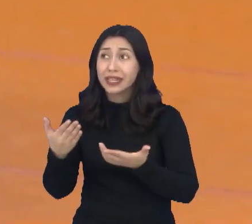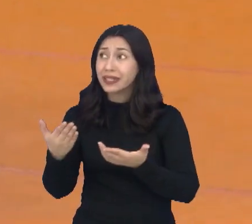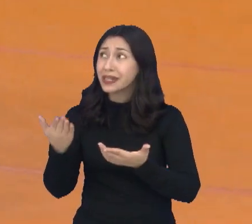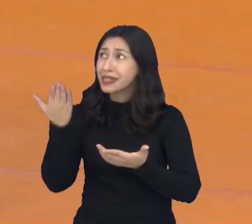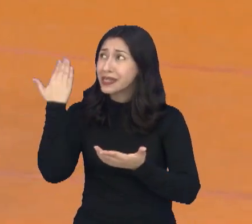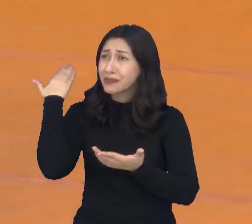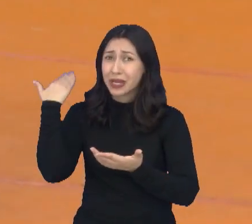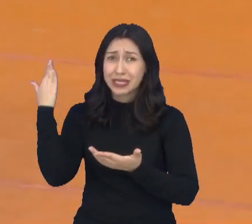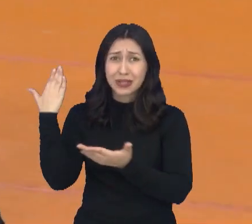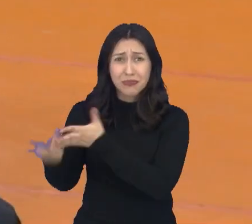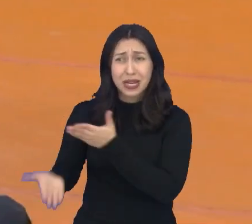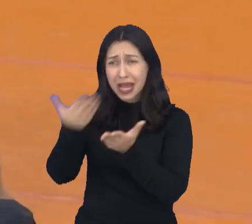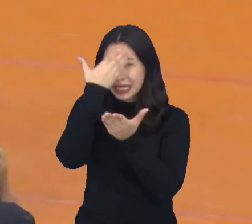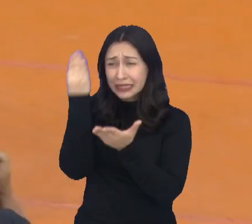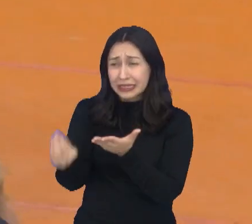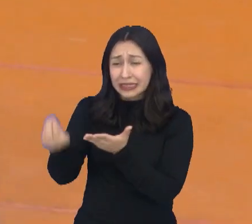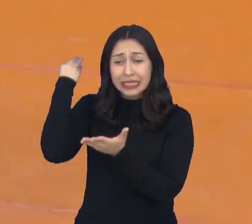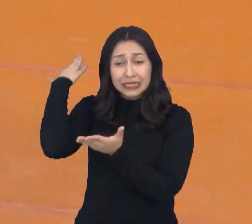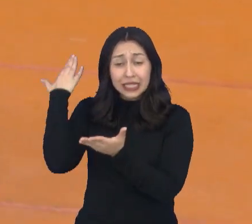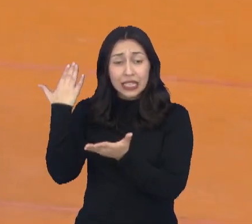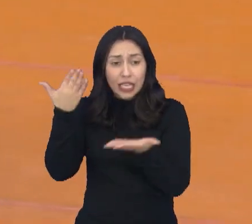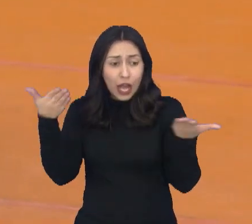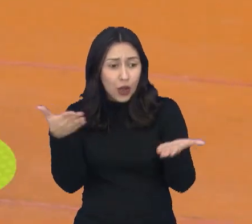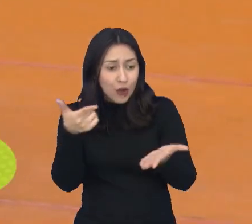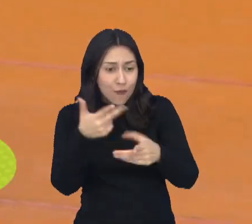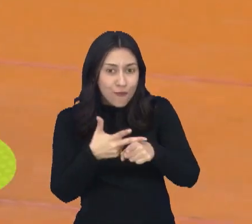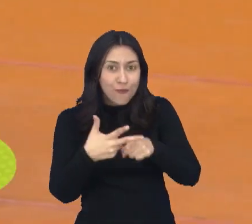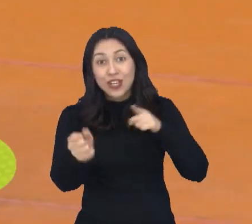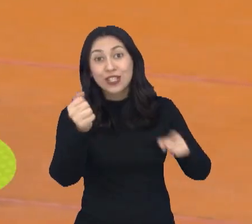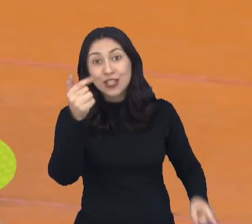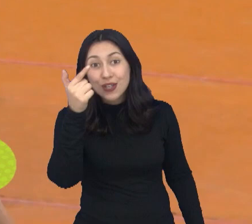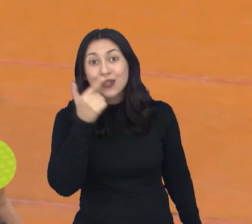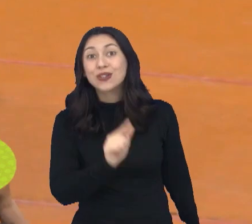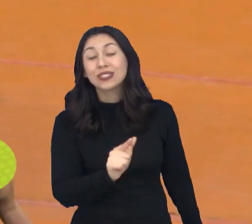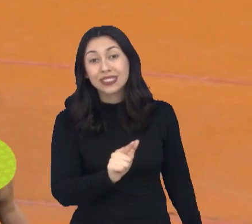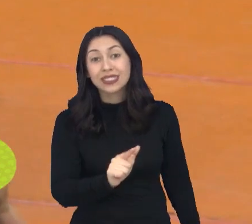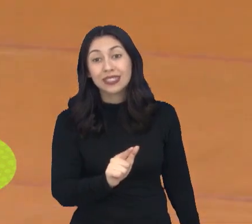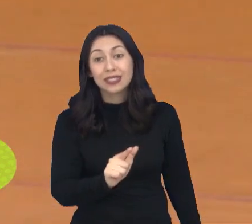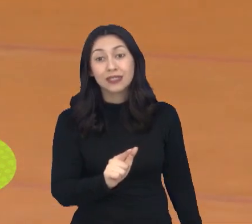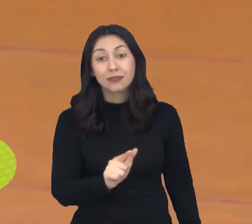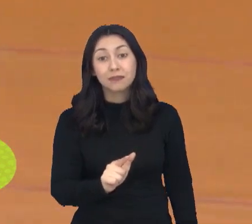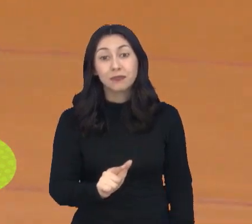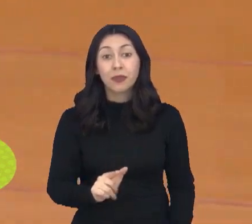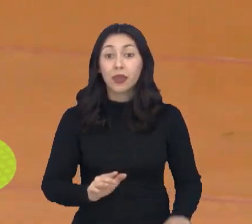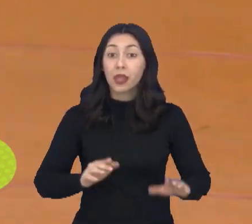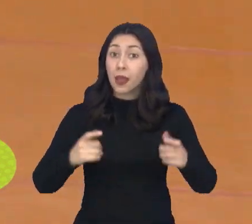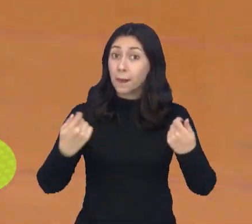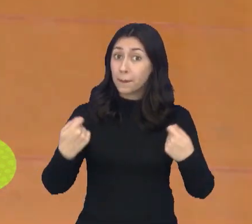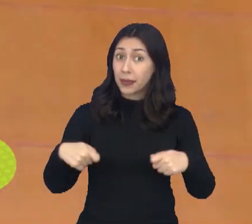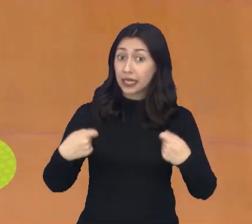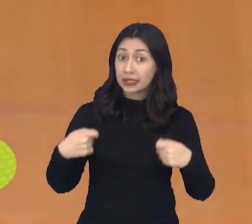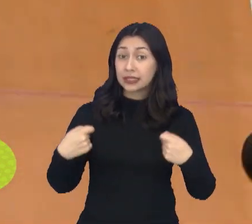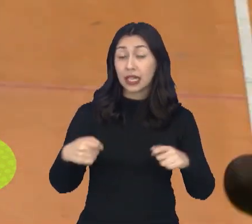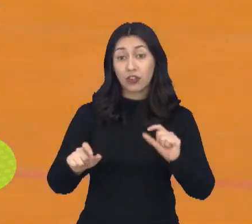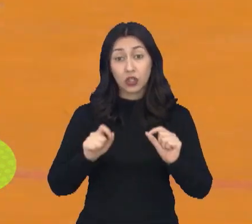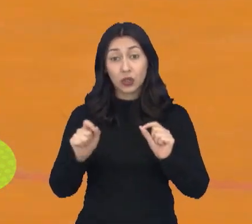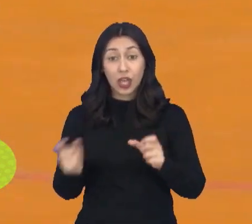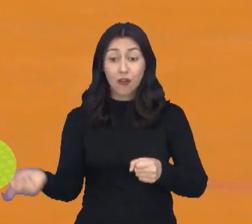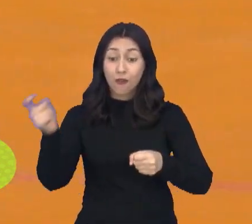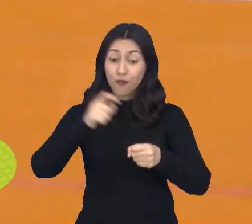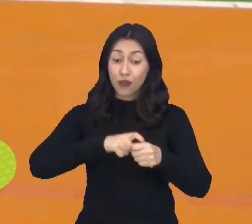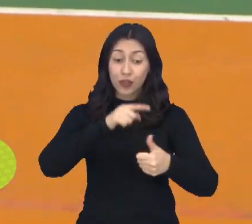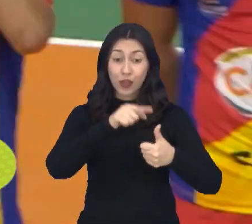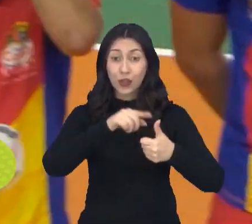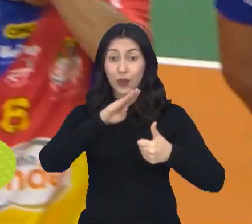na estreia do Campeonato Paulista e conquistar a primeira vitória na competição. Para isso, o time contou com o retorno de